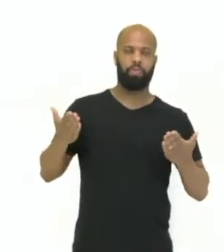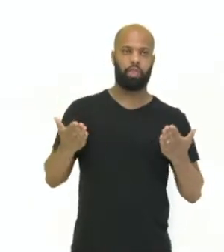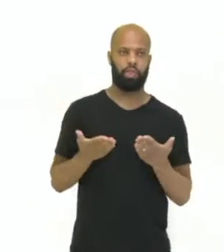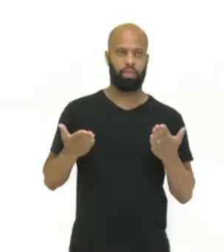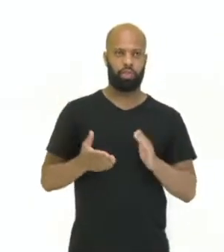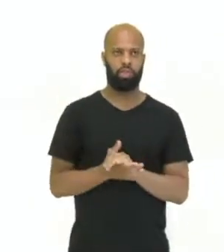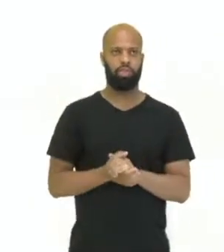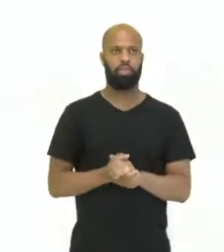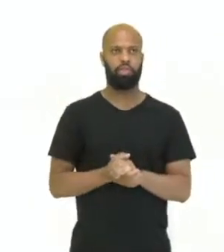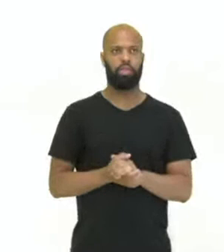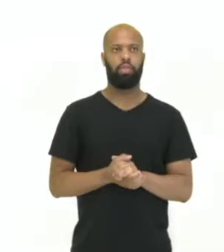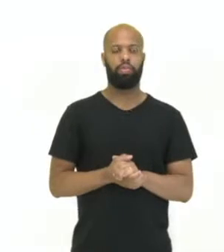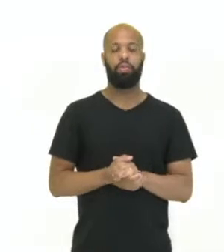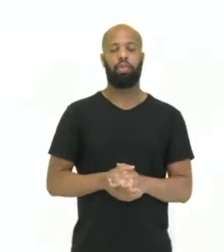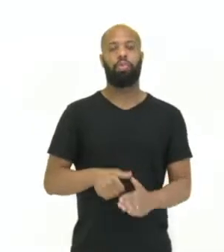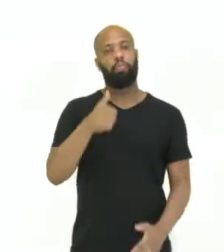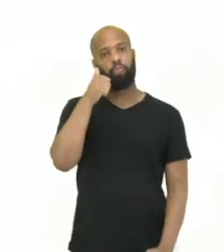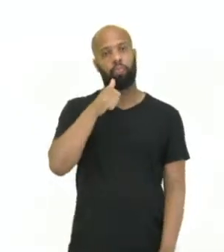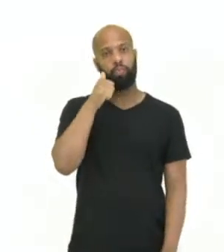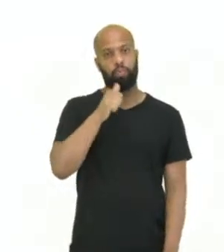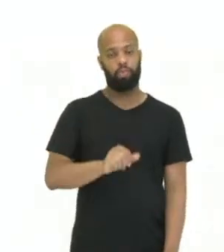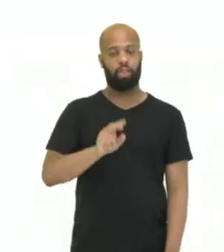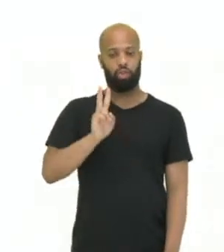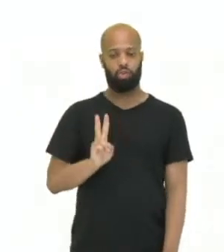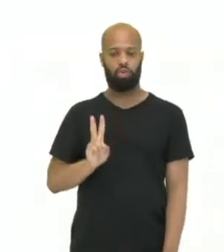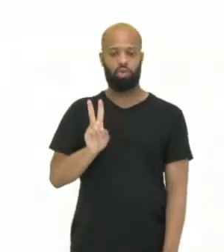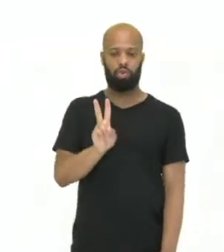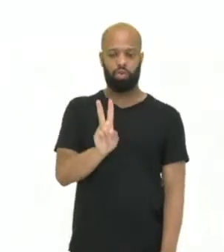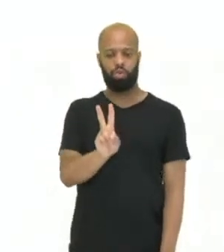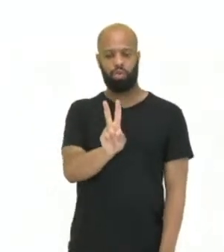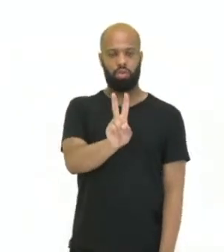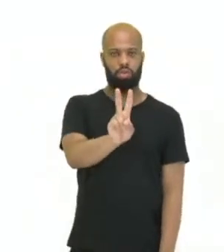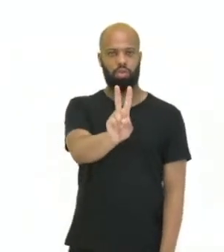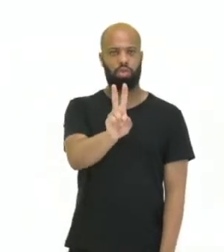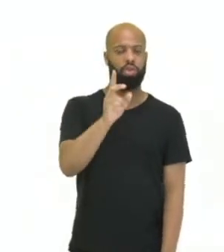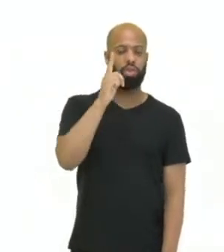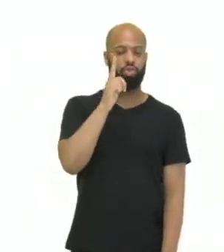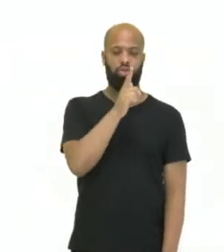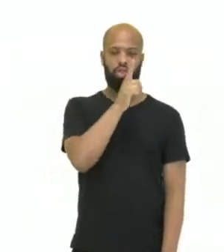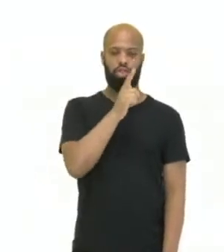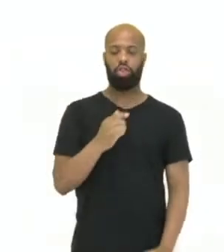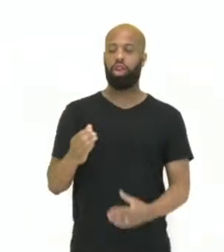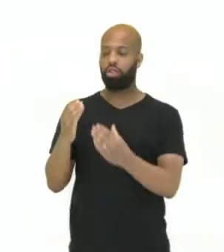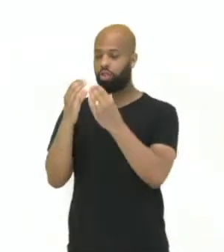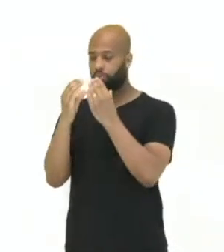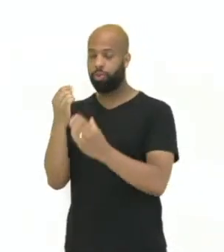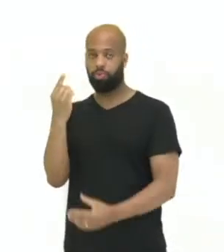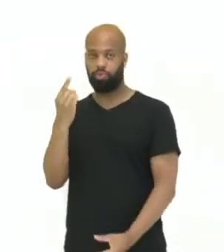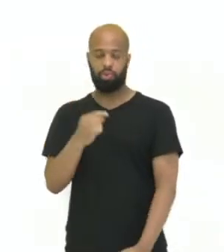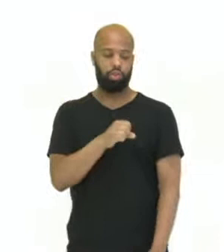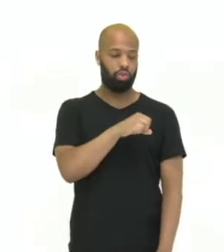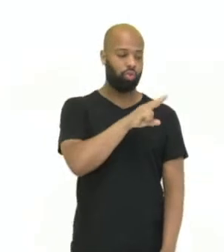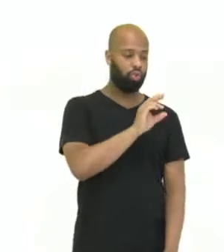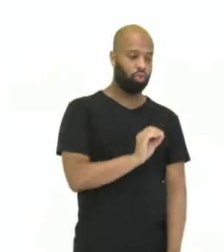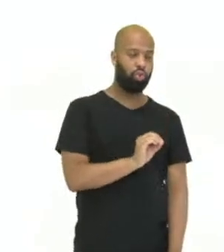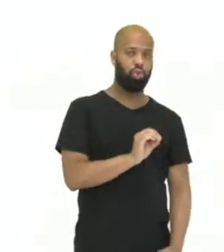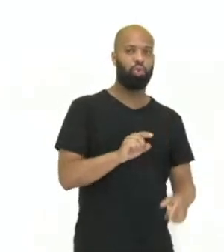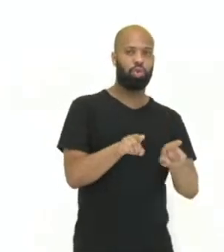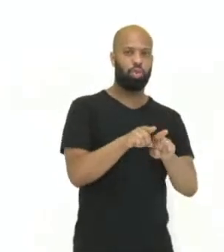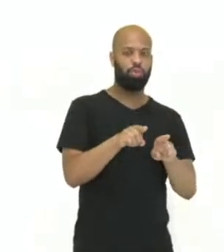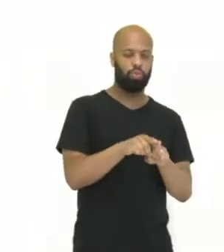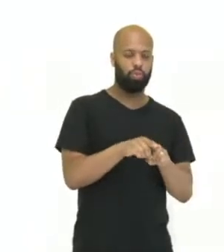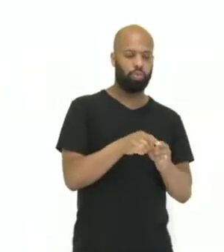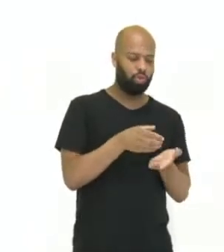Bia e a Ana foram a uma lanchonete para comer um sanduíche e tomar um suco. Pediram o cardápio